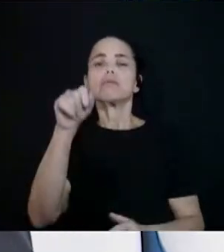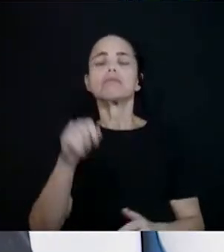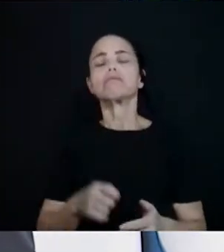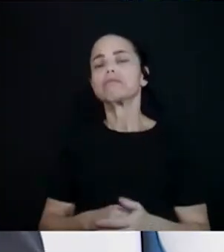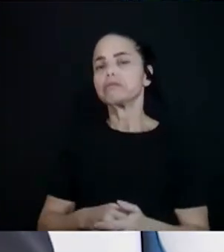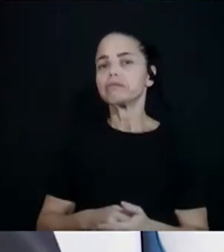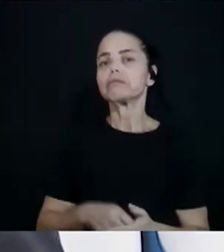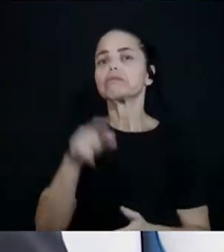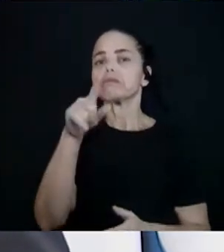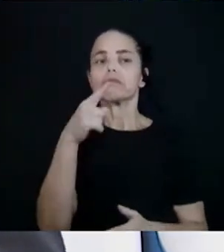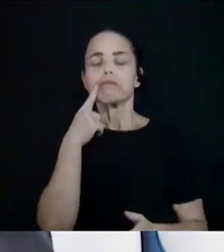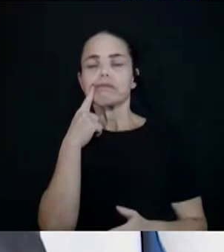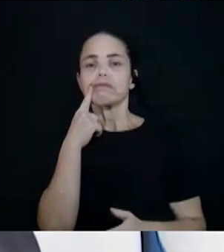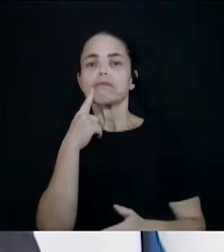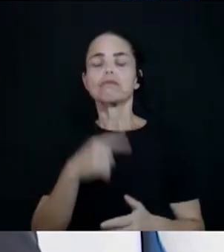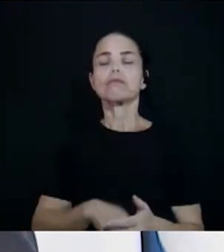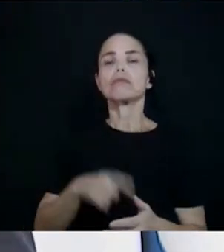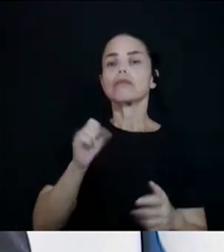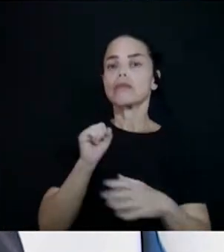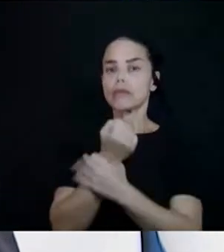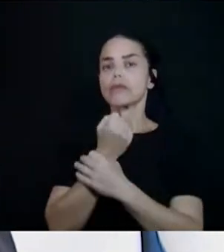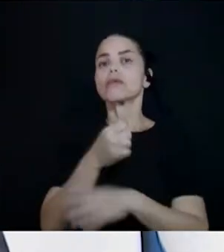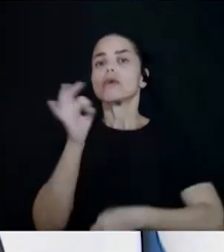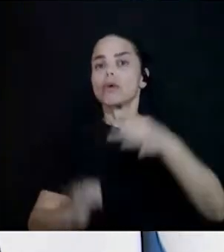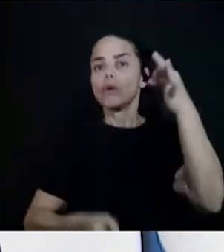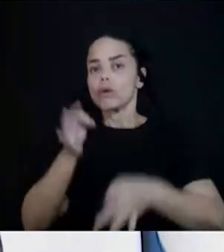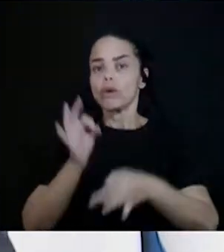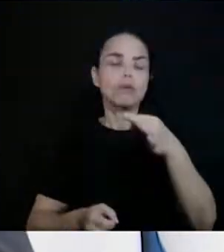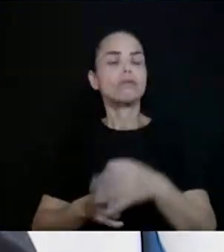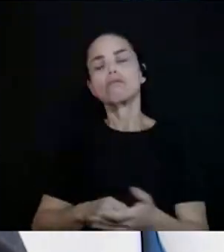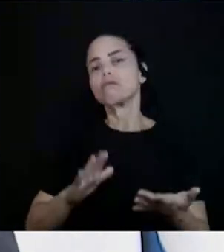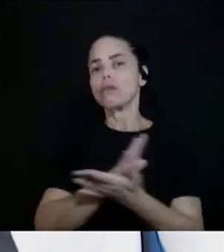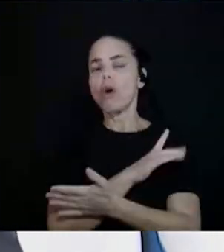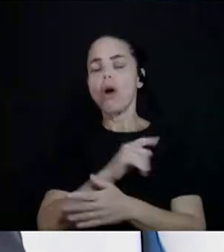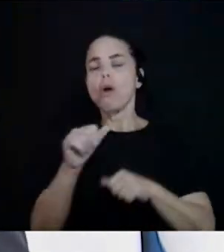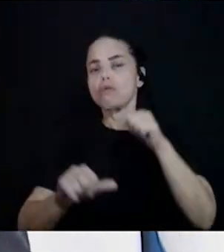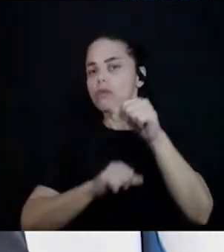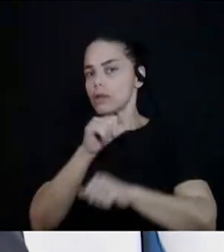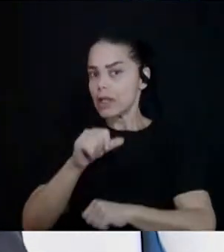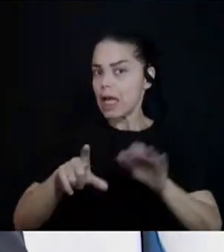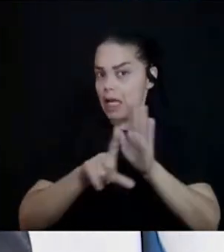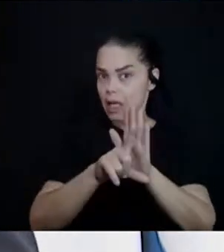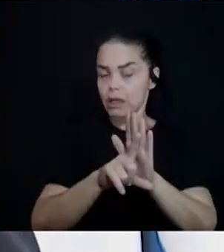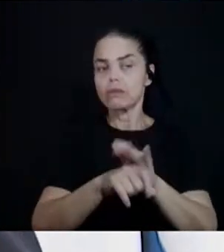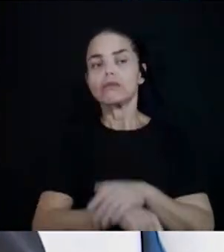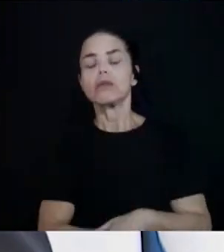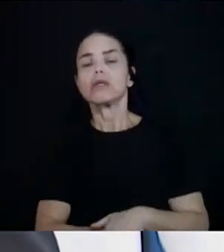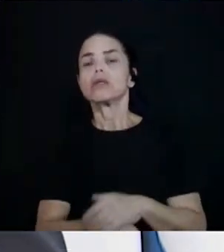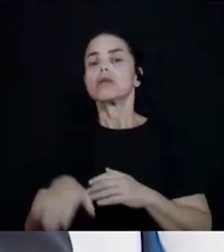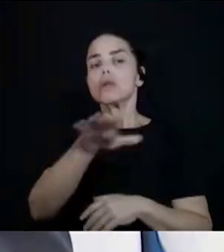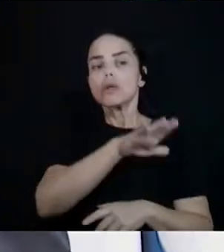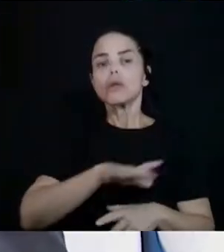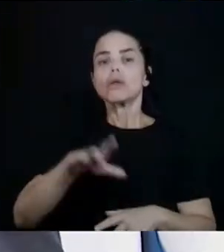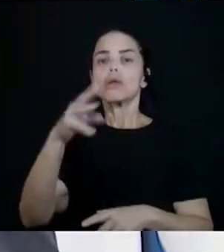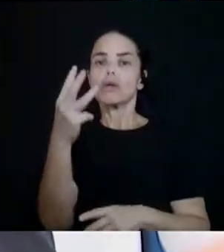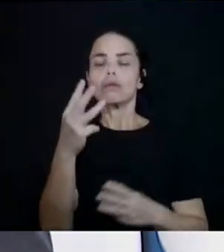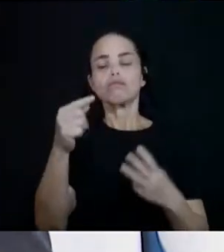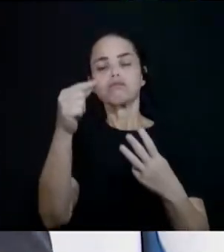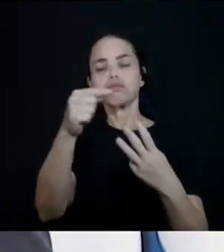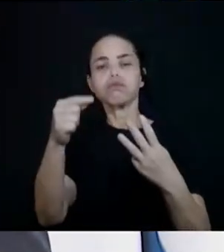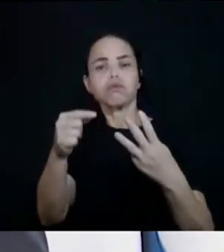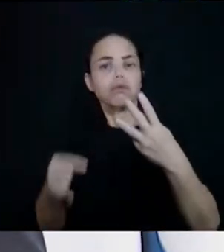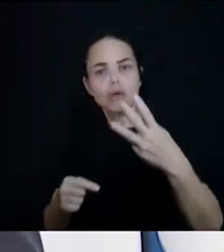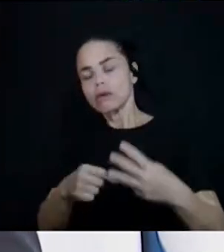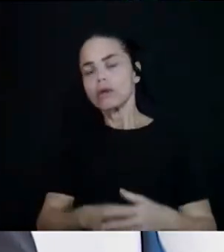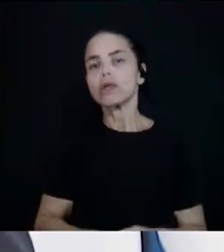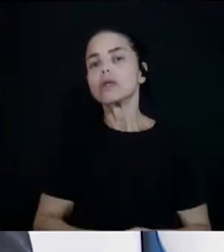dar uma maior segurança jurídica, ela faz algumas alterações nessas 3 modalidades, e isso